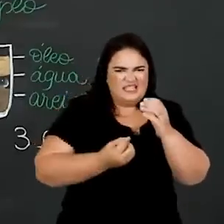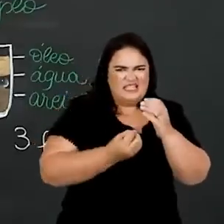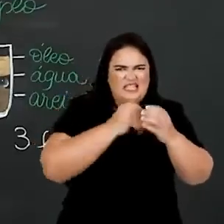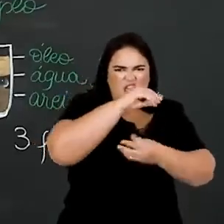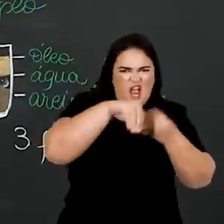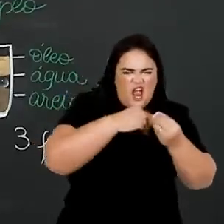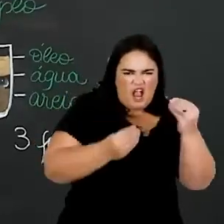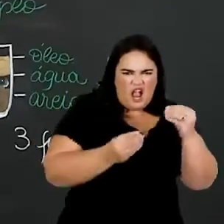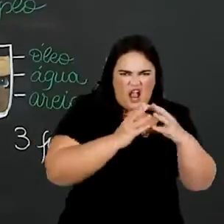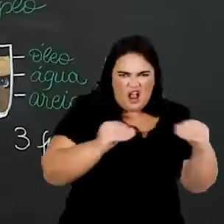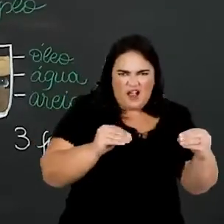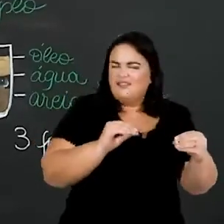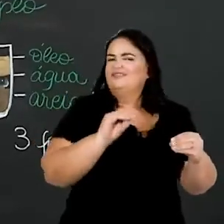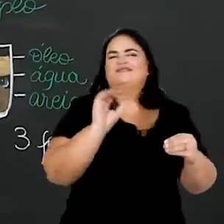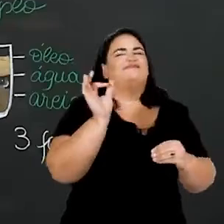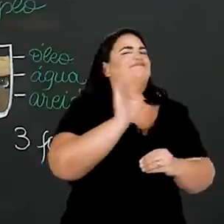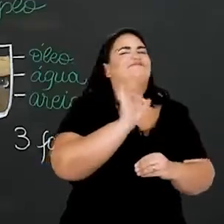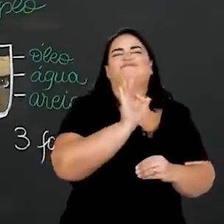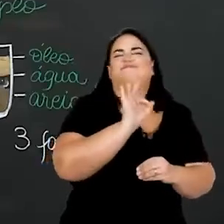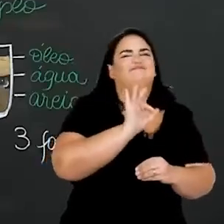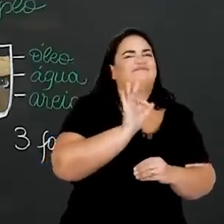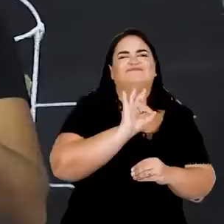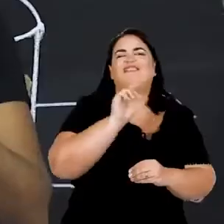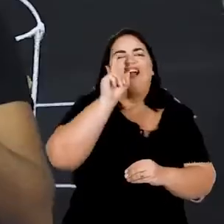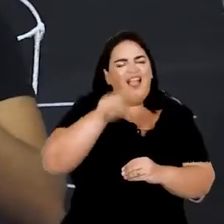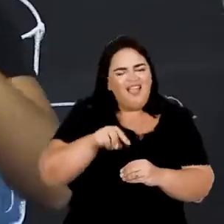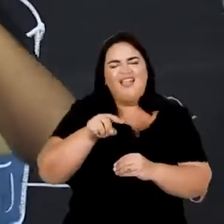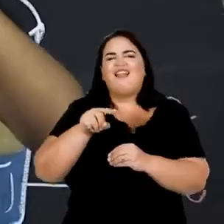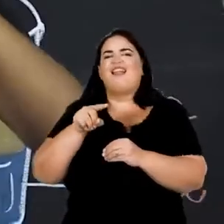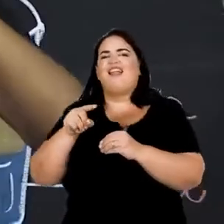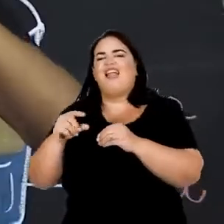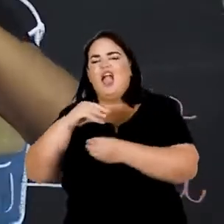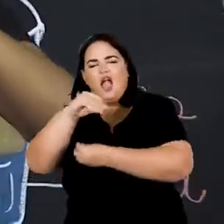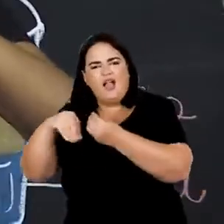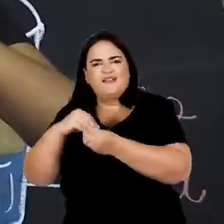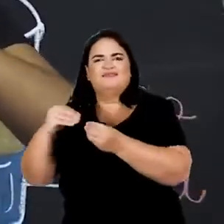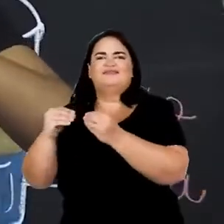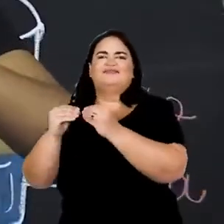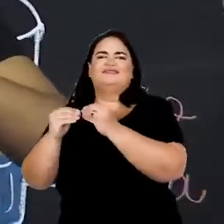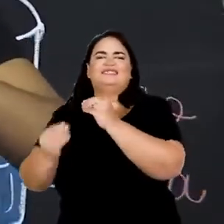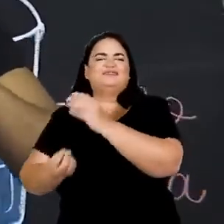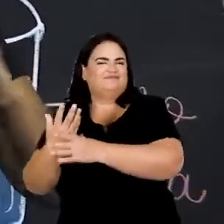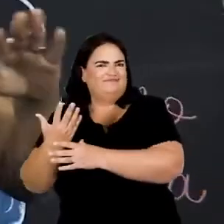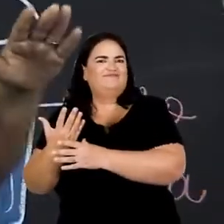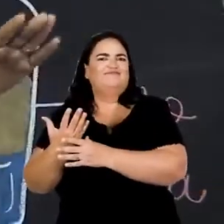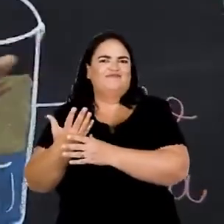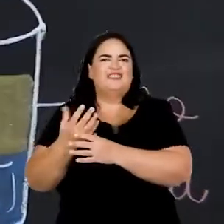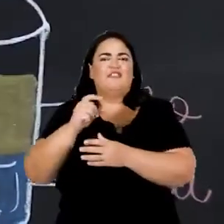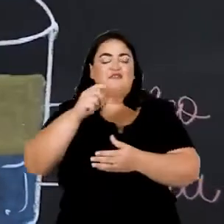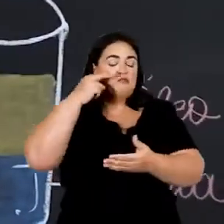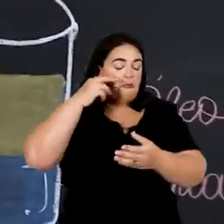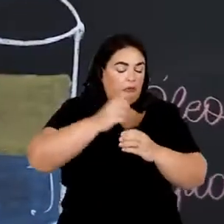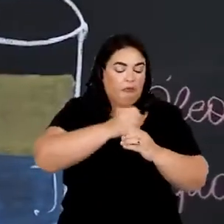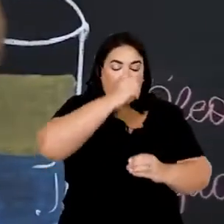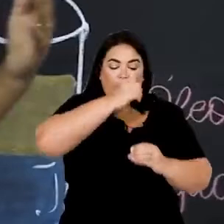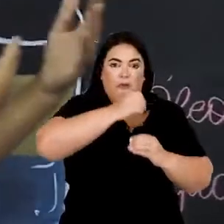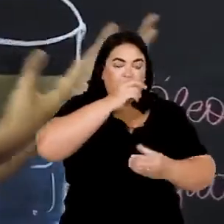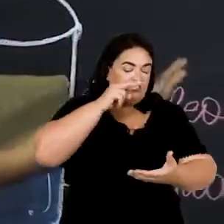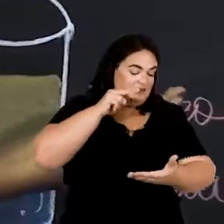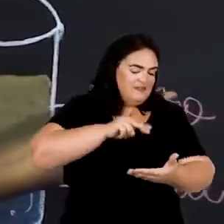sangue ele é heterogêneo. Isso, qualquer examezinho de sangue, deixou ele parado ali, ele já começa a separar e mostrar as